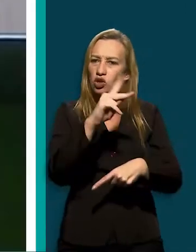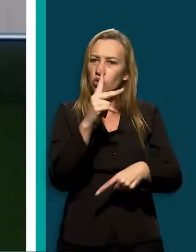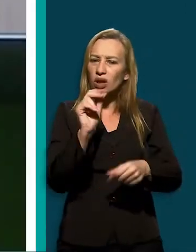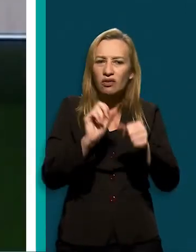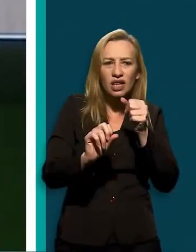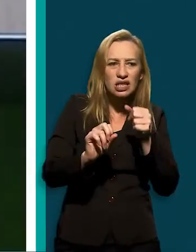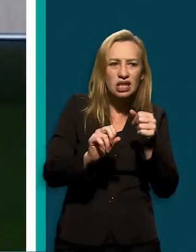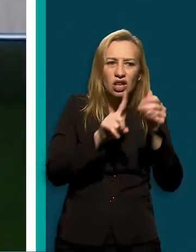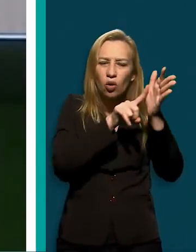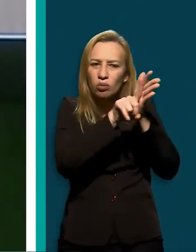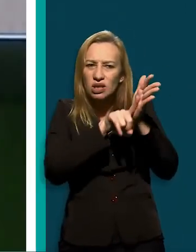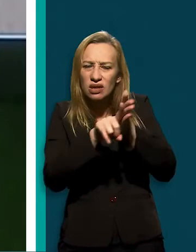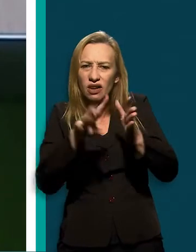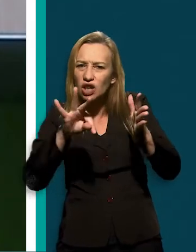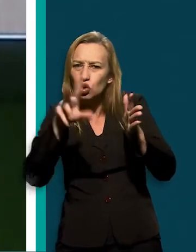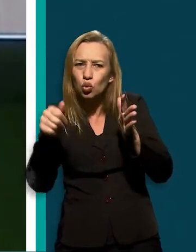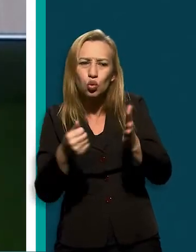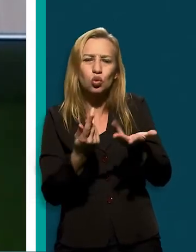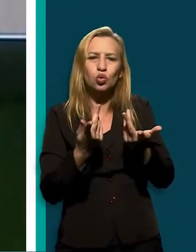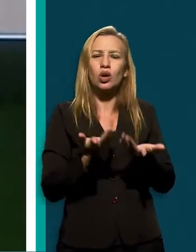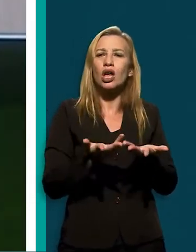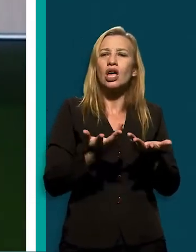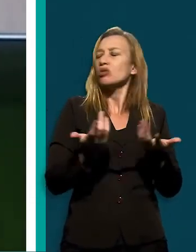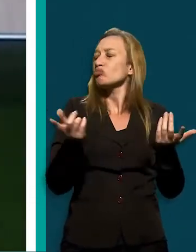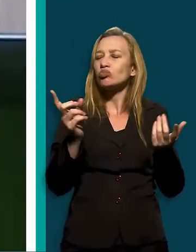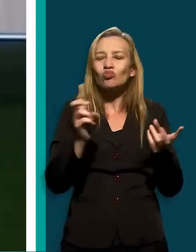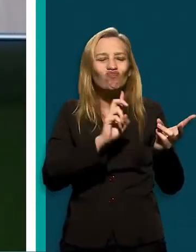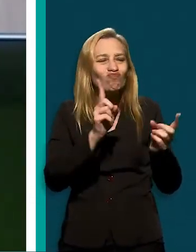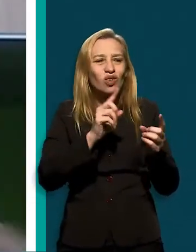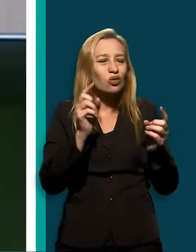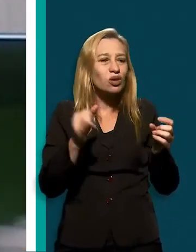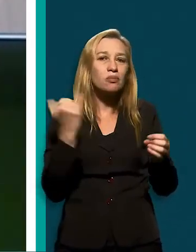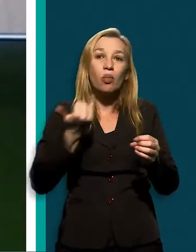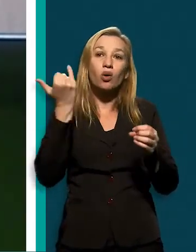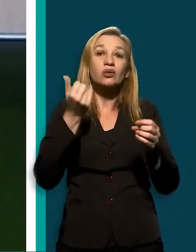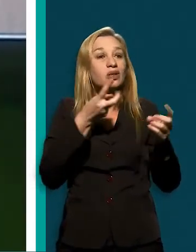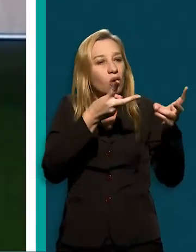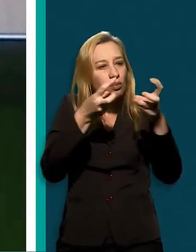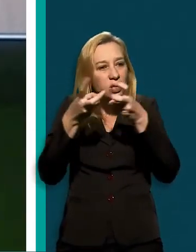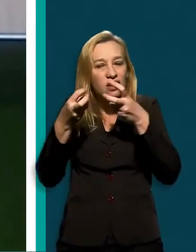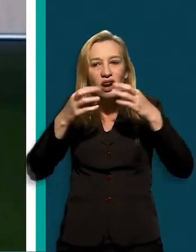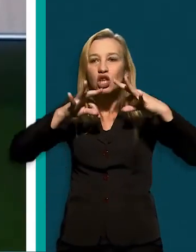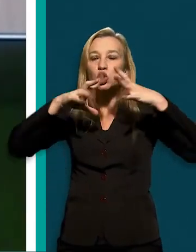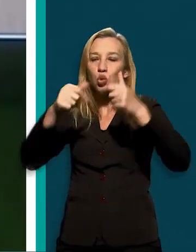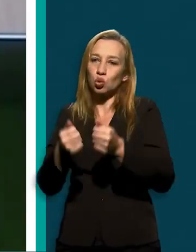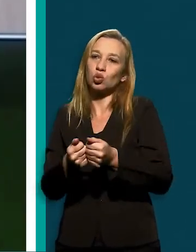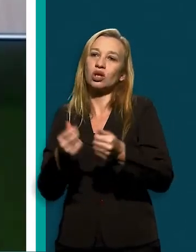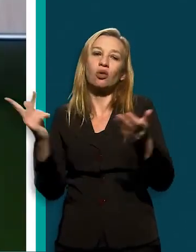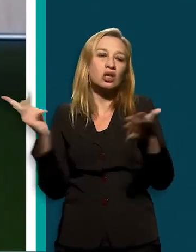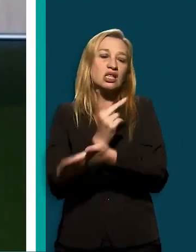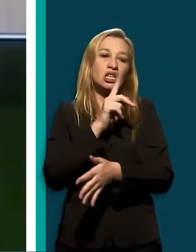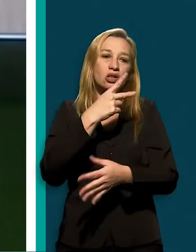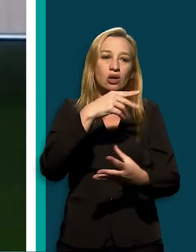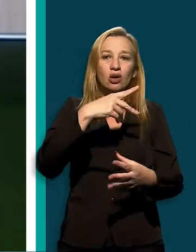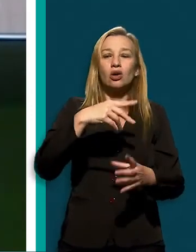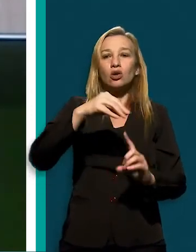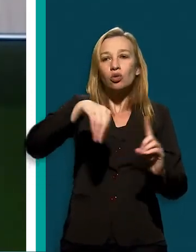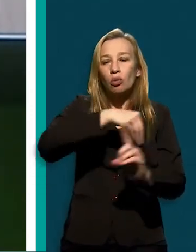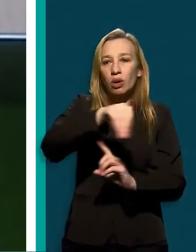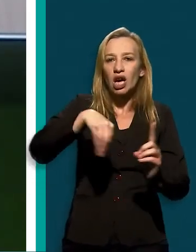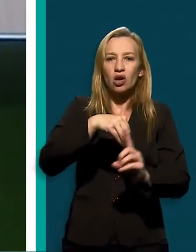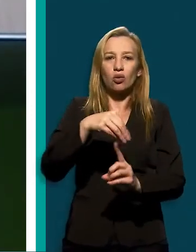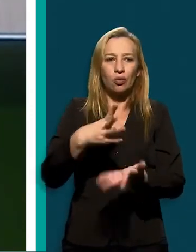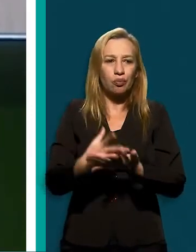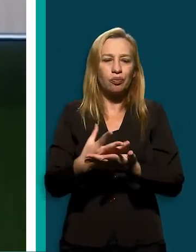do seu, do Edson em relação à música, não importa. Essa percepção do que está acontecendo ao seu redor nunca